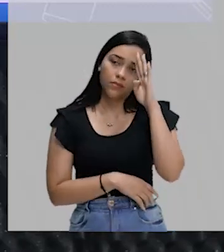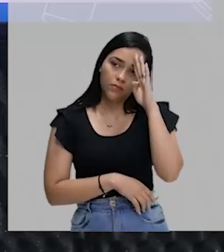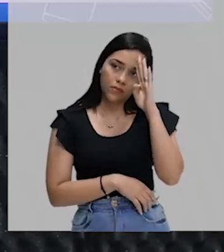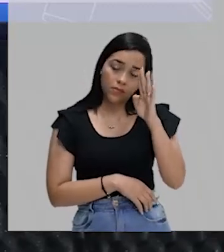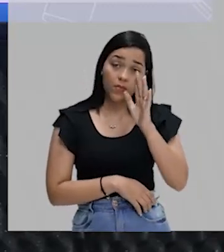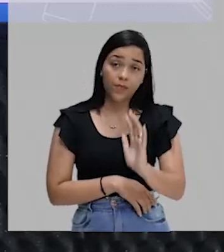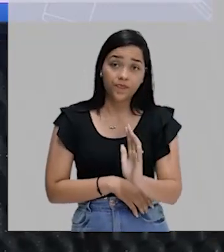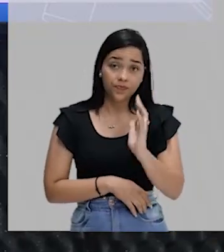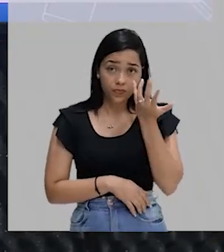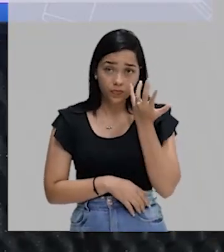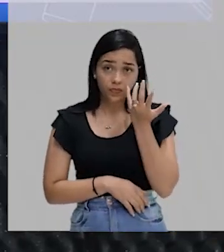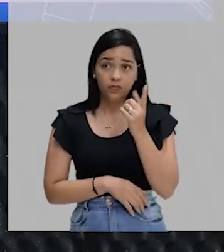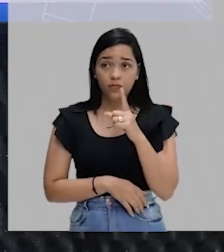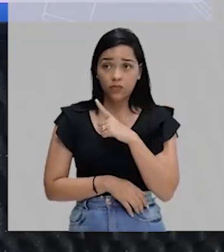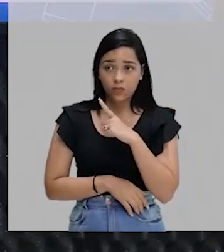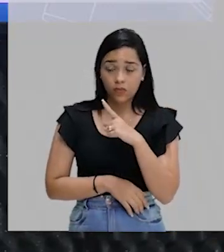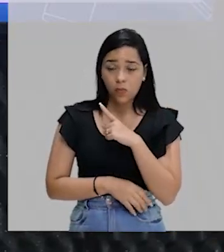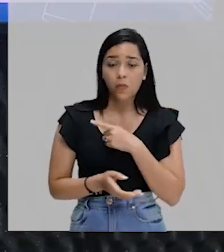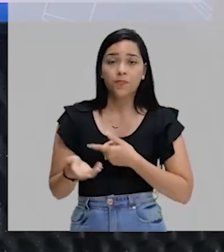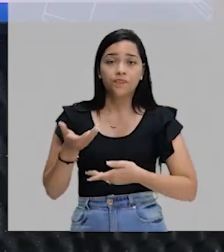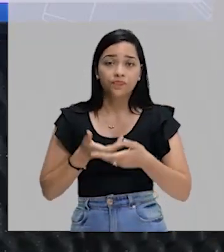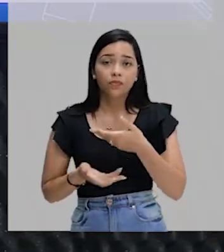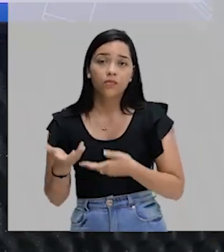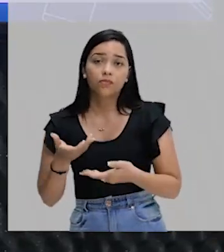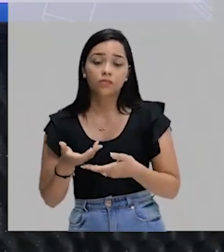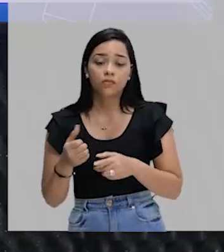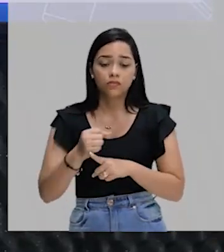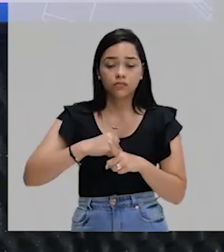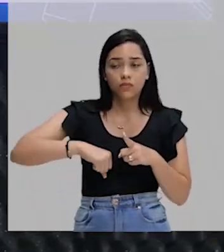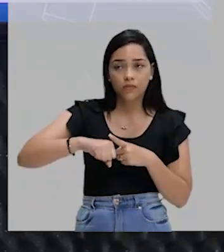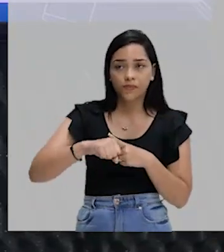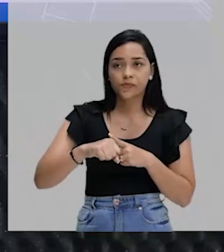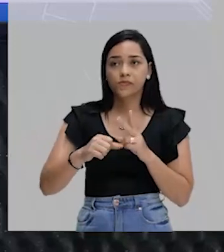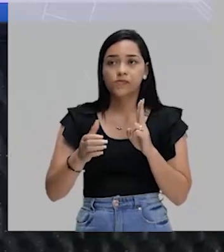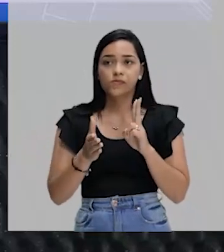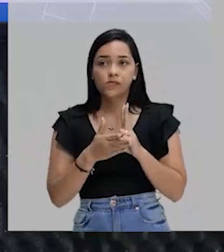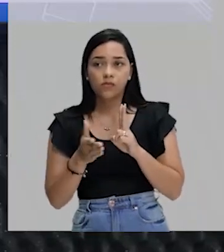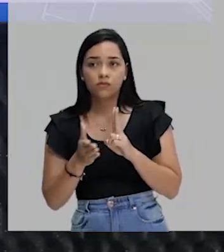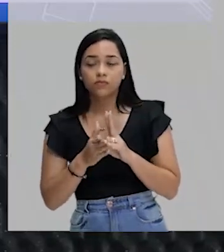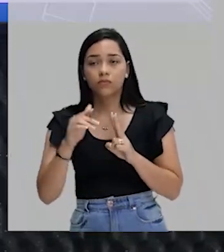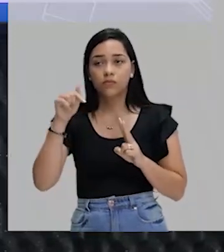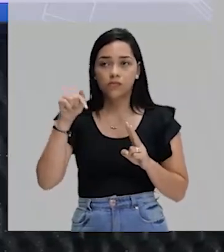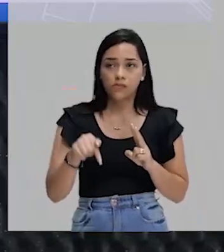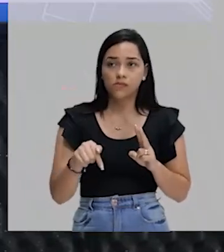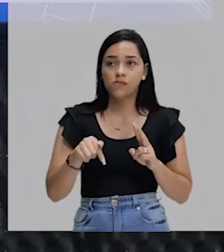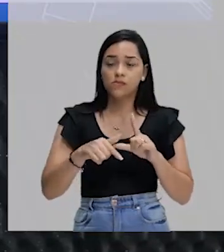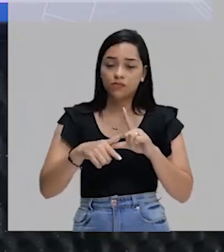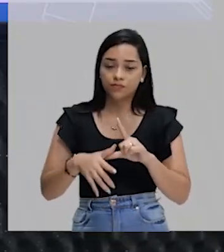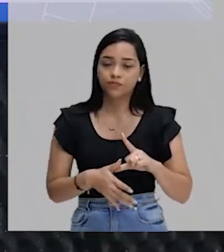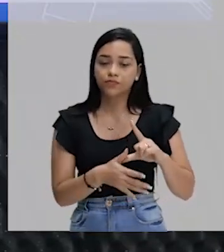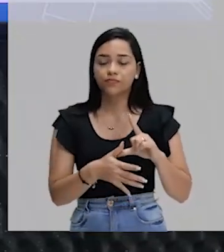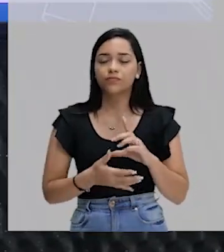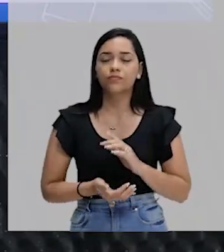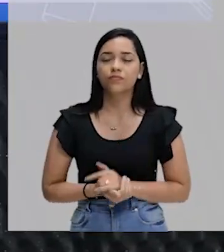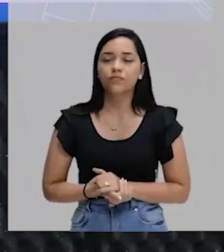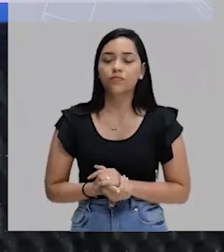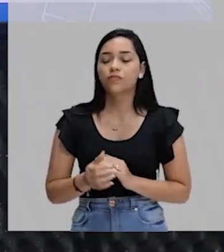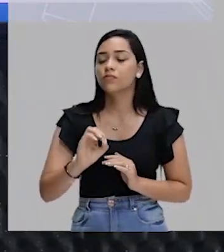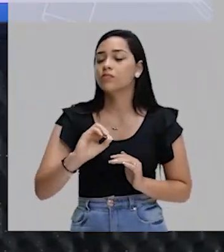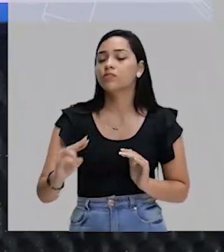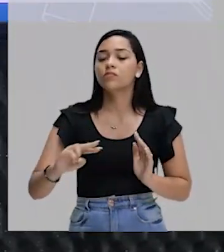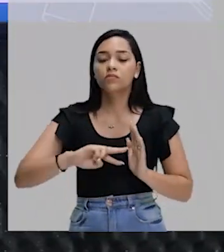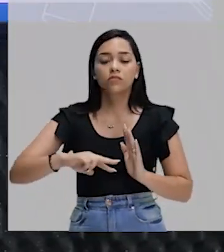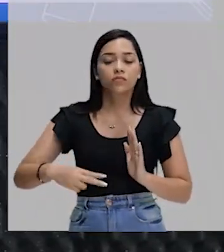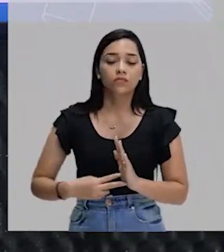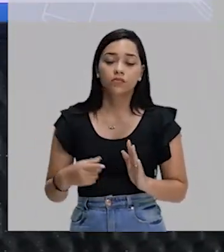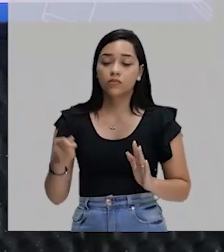principais acontecimentos que envolve sociedades indígenas aqui na América Portuguesa, ou seja,